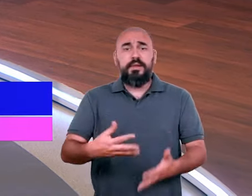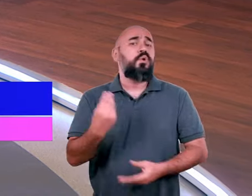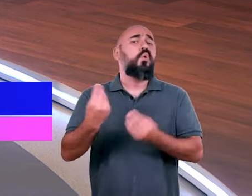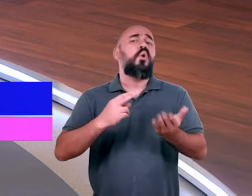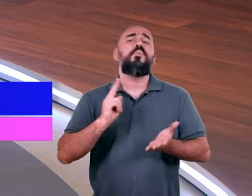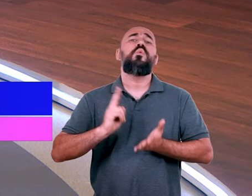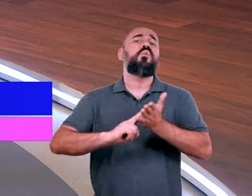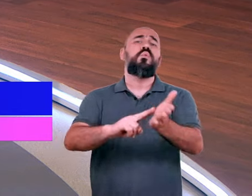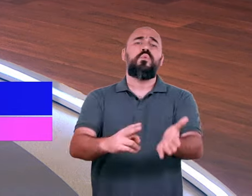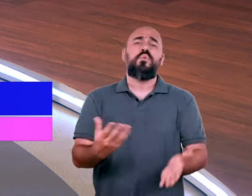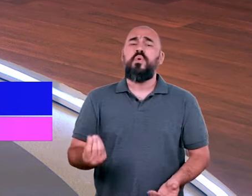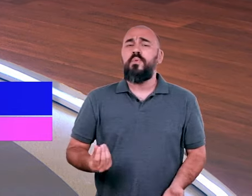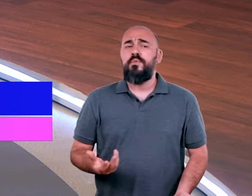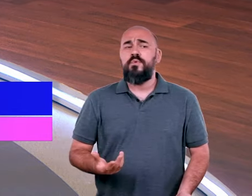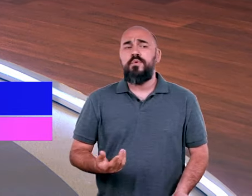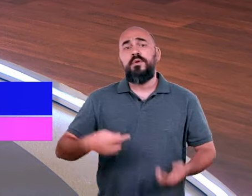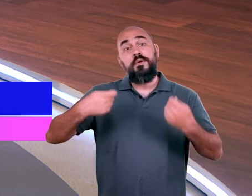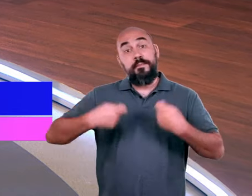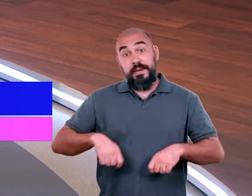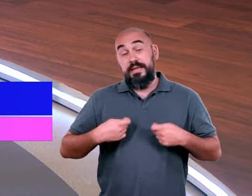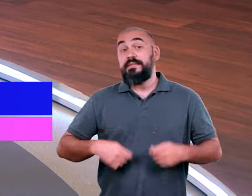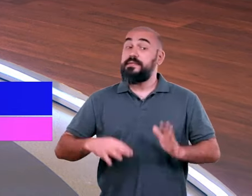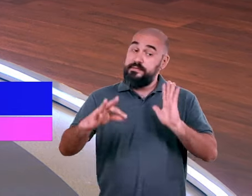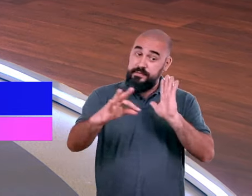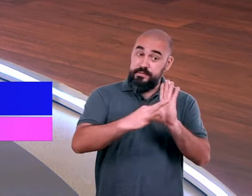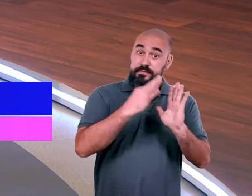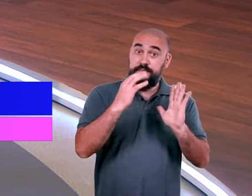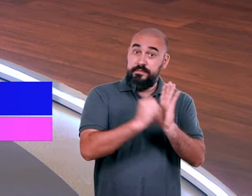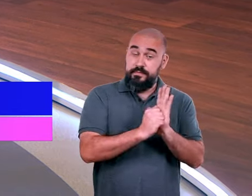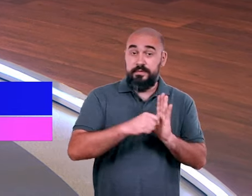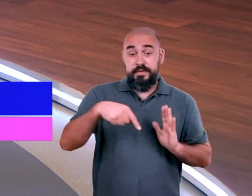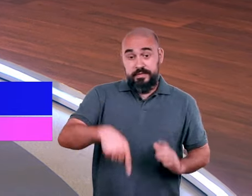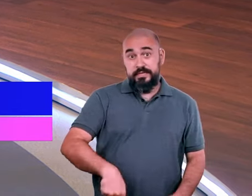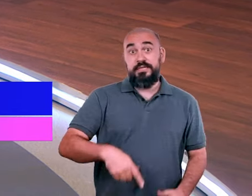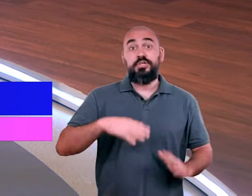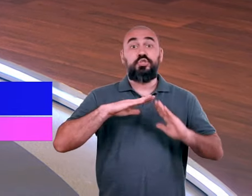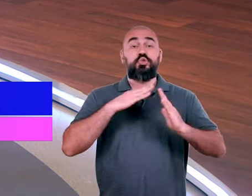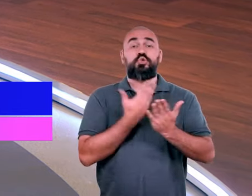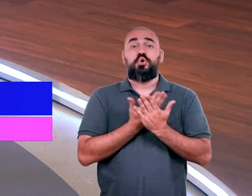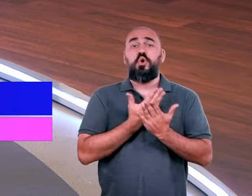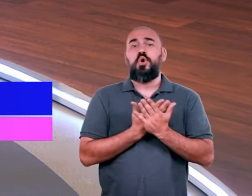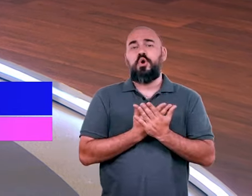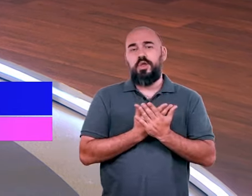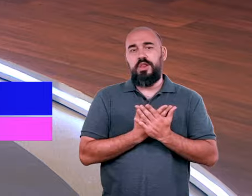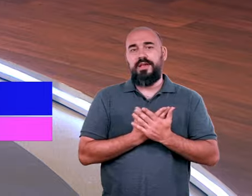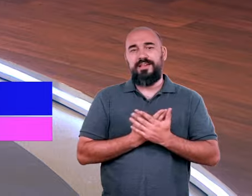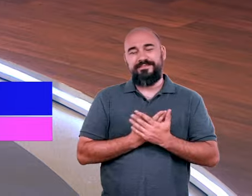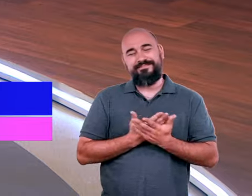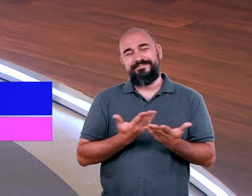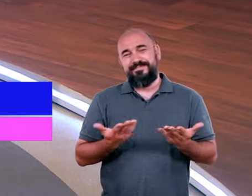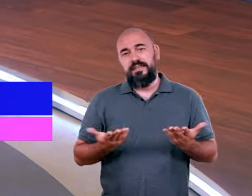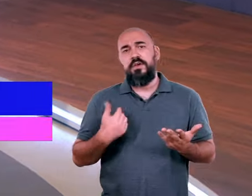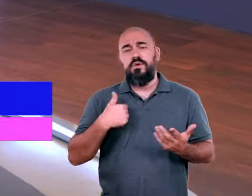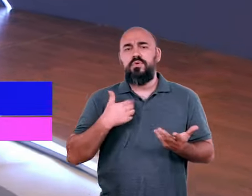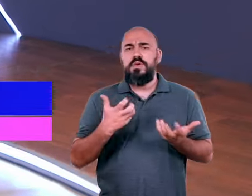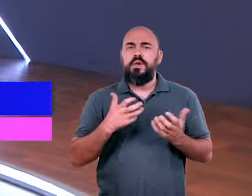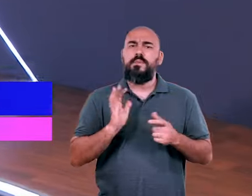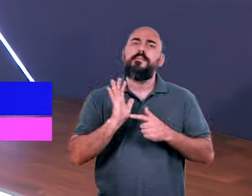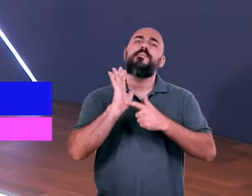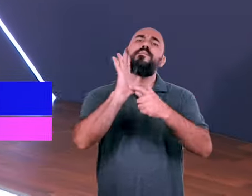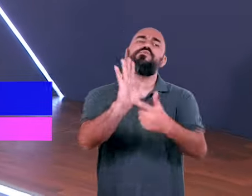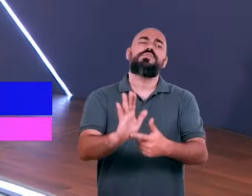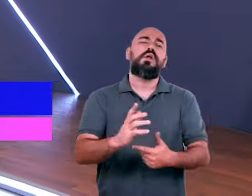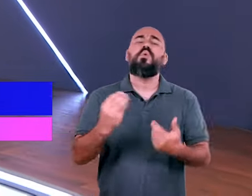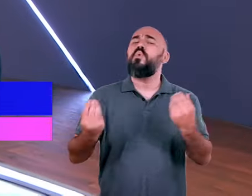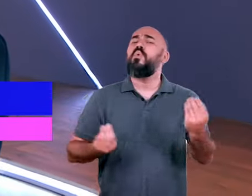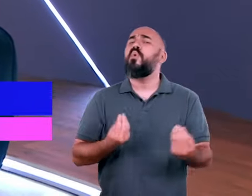chega de graça para você, é preciso ser parte da Escola Bíblica do Novo Tempo. Eu quero te mostrar ali na tela como é